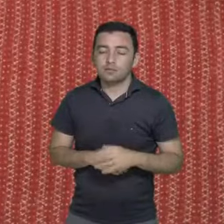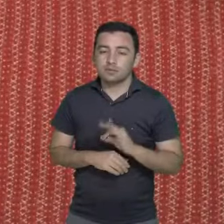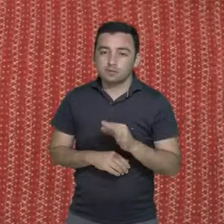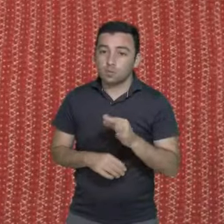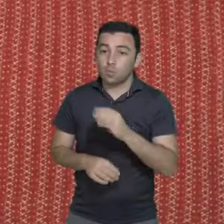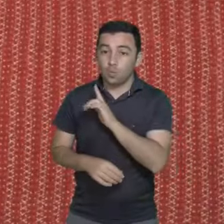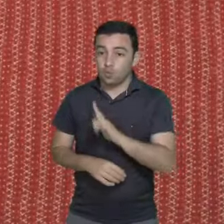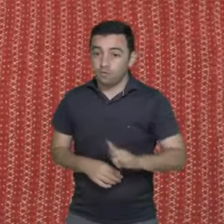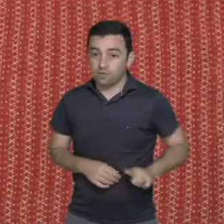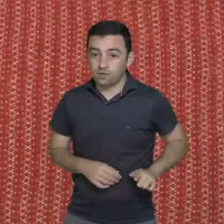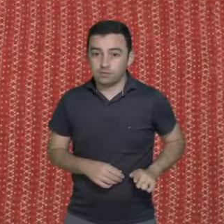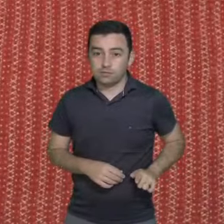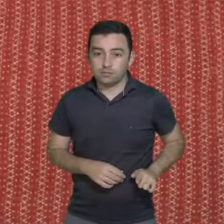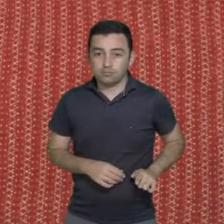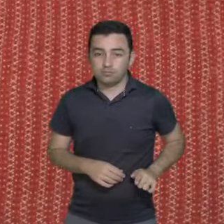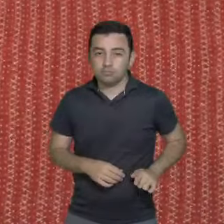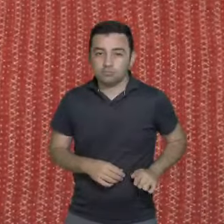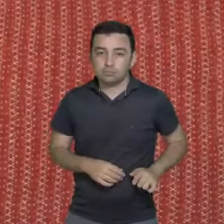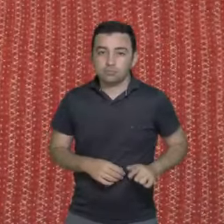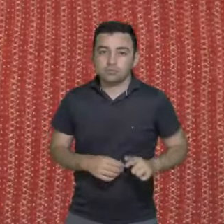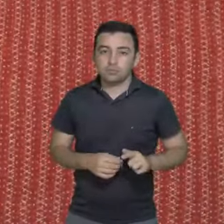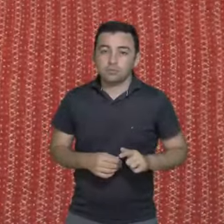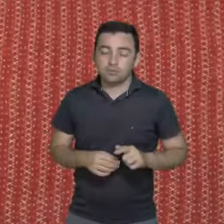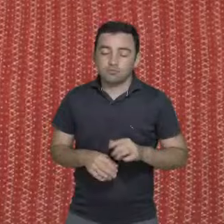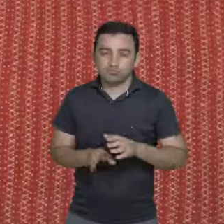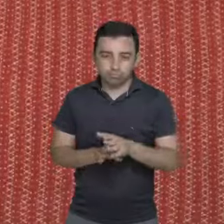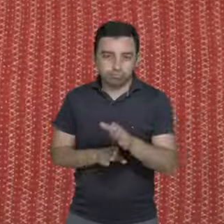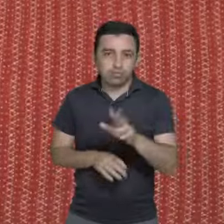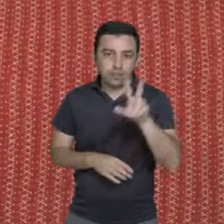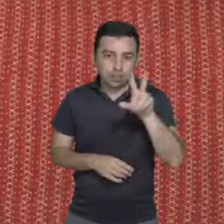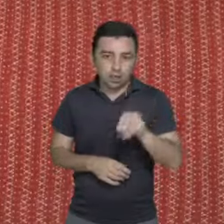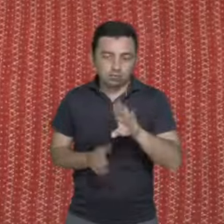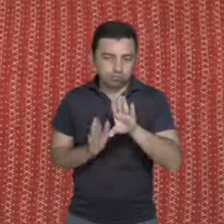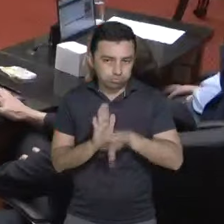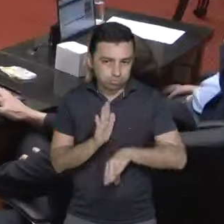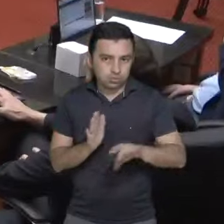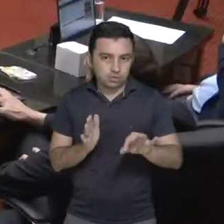governo orienta o voto não pela derrubada do destaque.